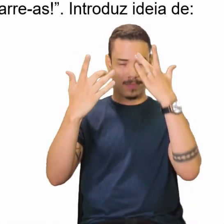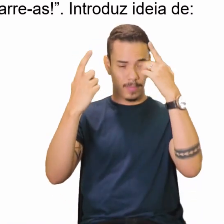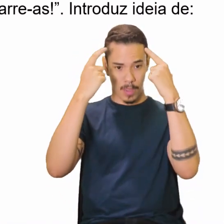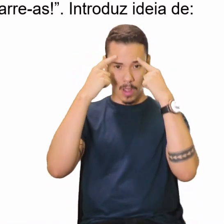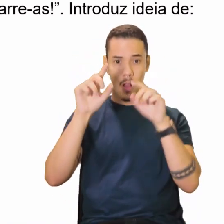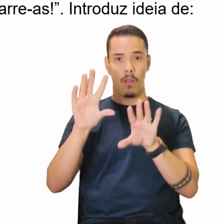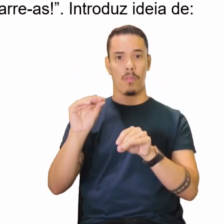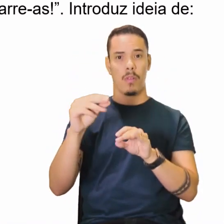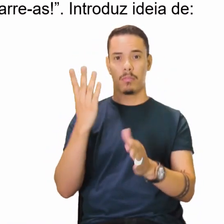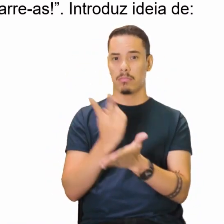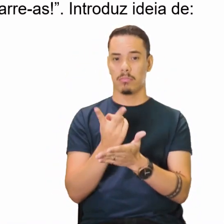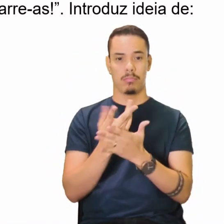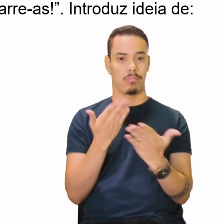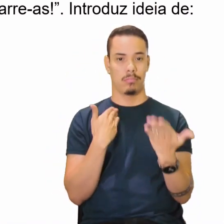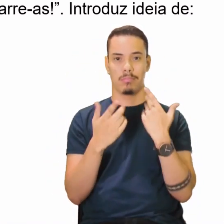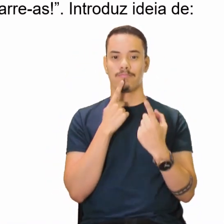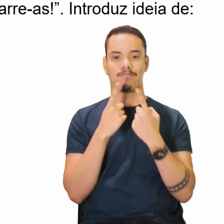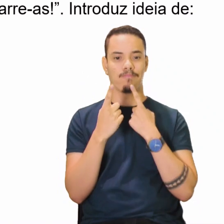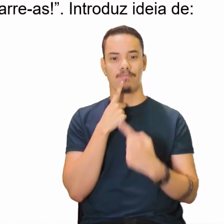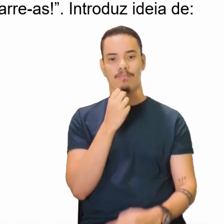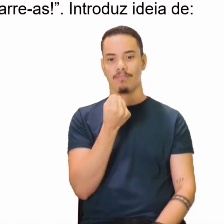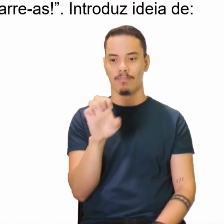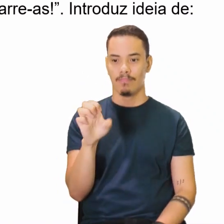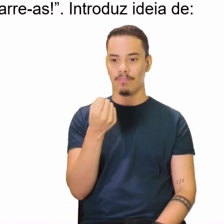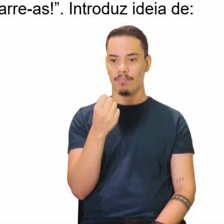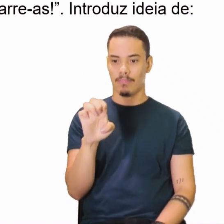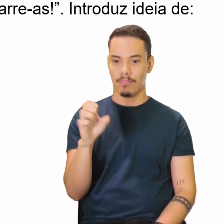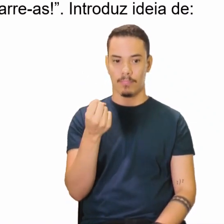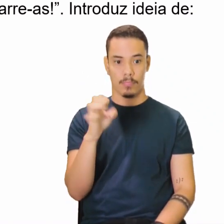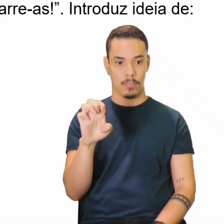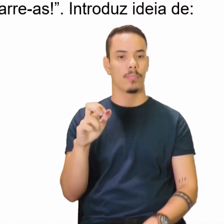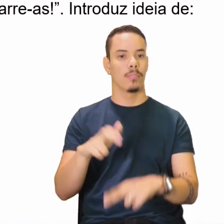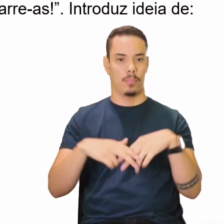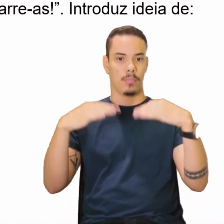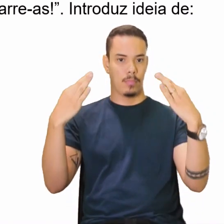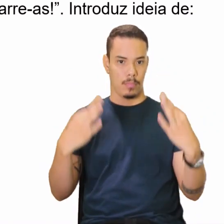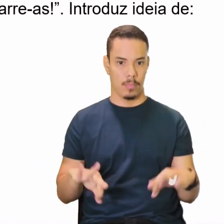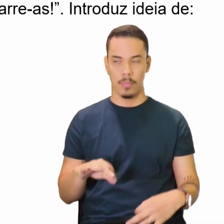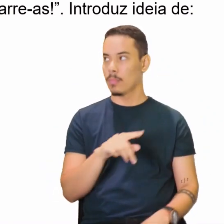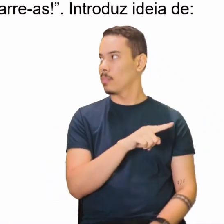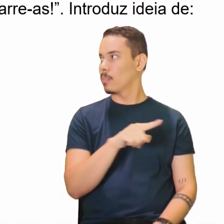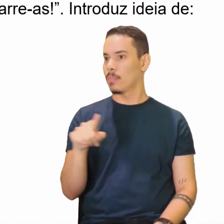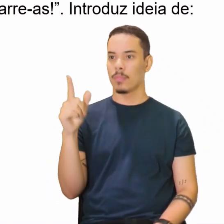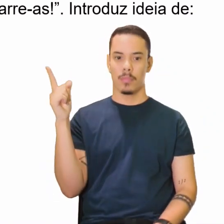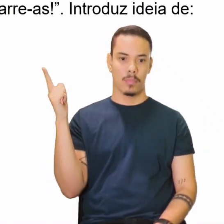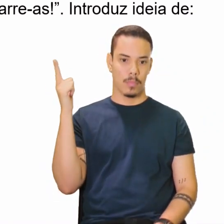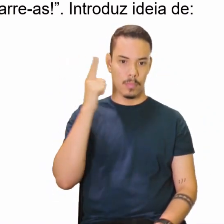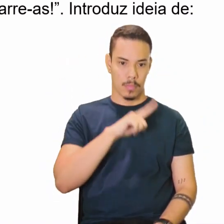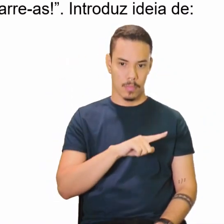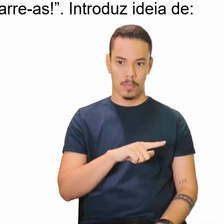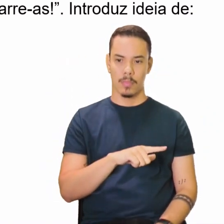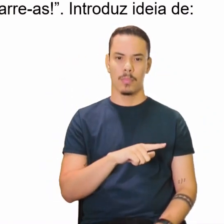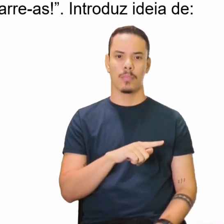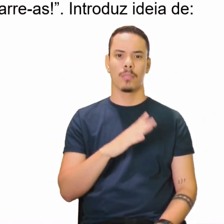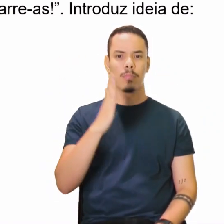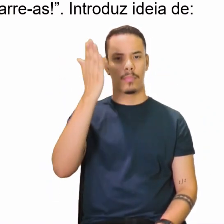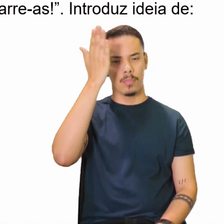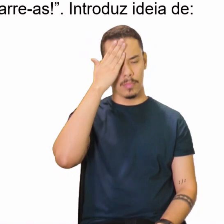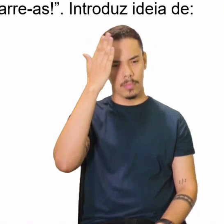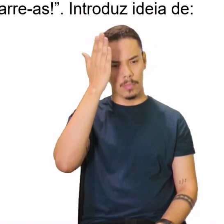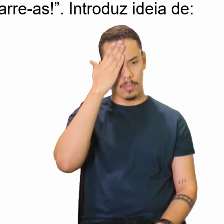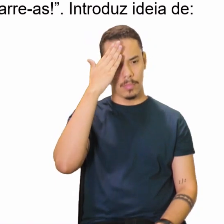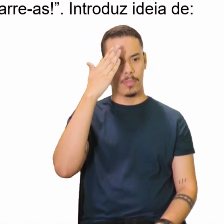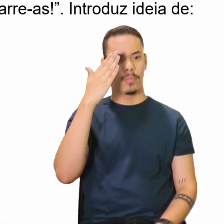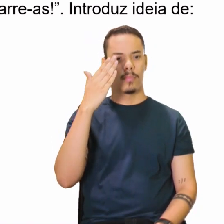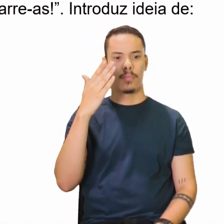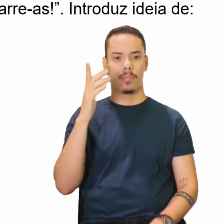nossa fala, no nosso diálogo, né? Exatamente. E com certeza o nosso aluno já sacou. Olha, sacou, amadinha.